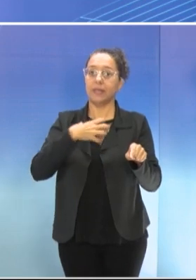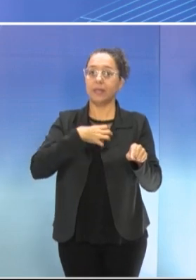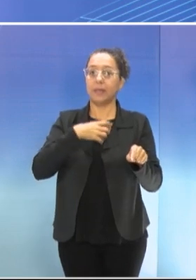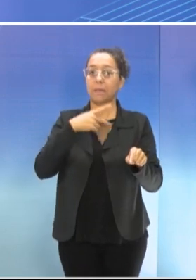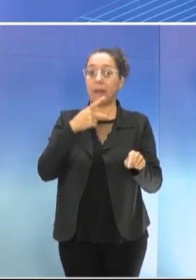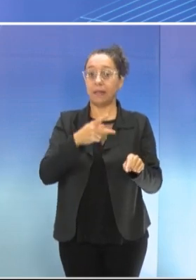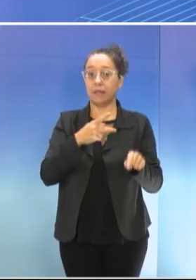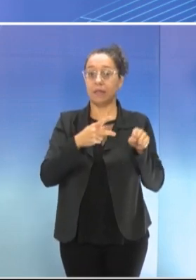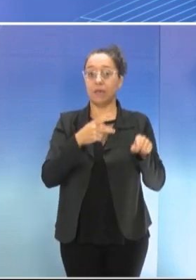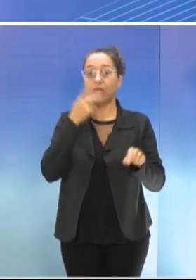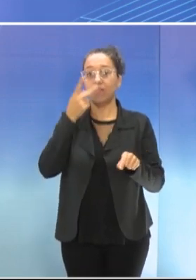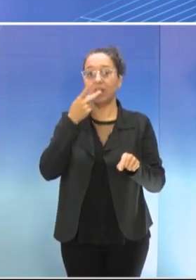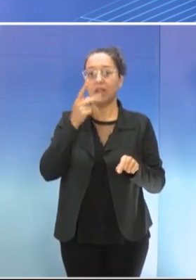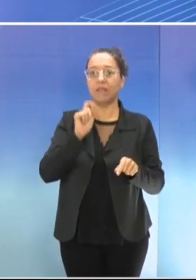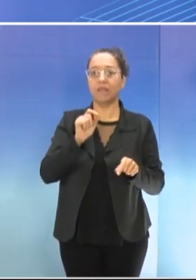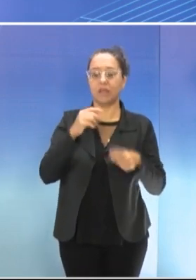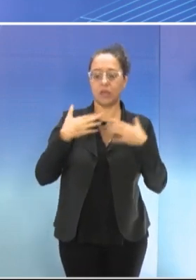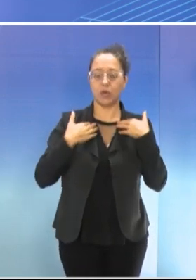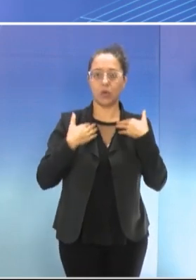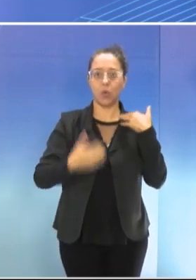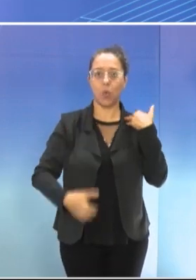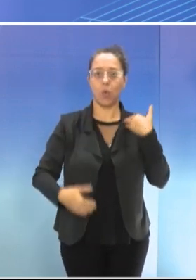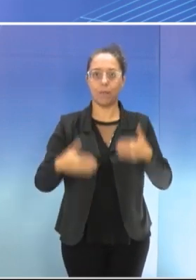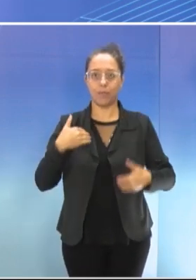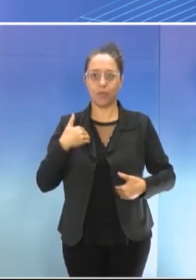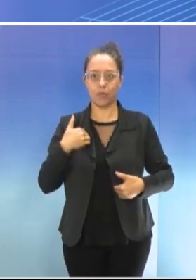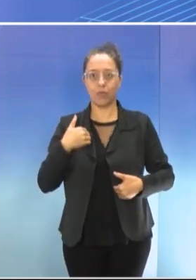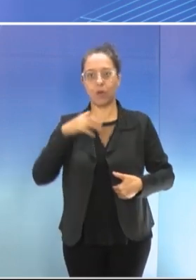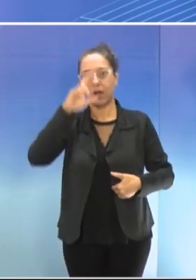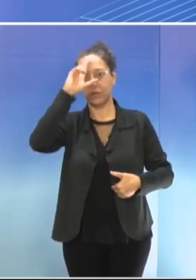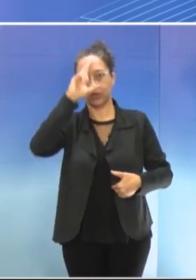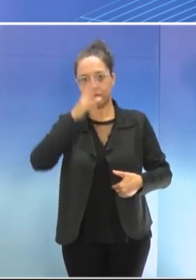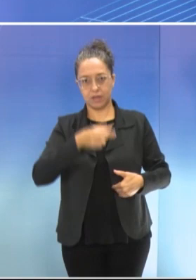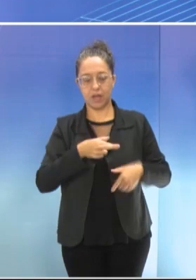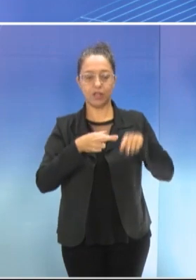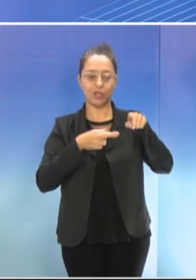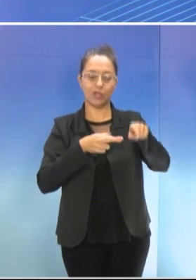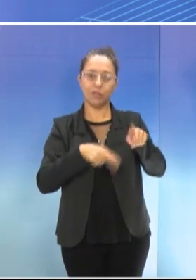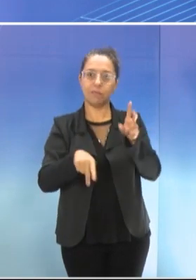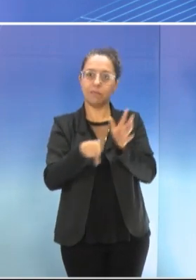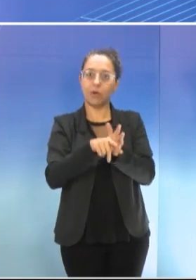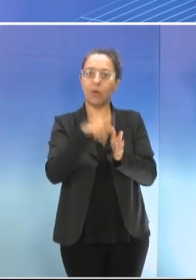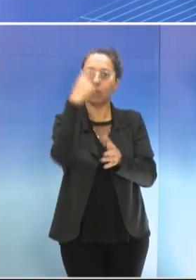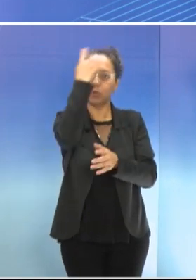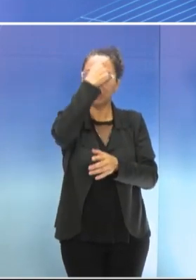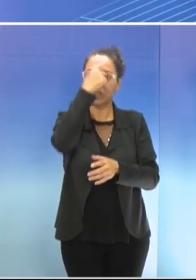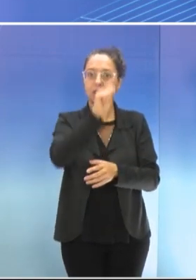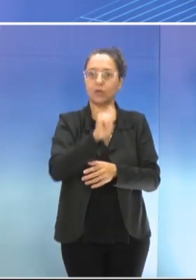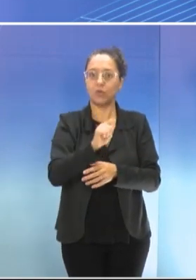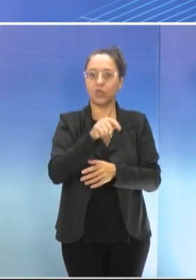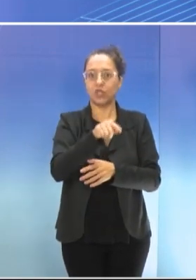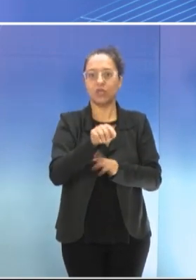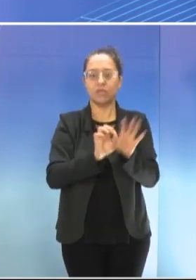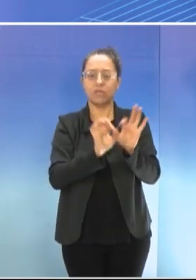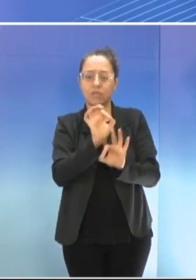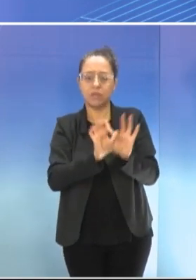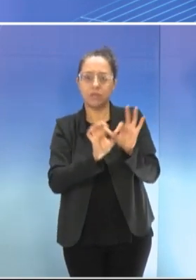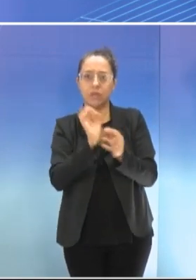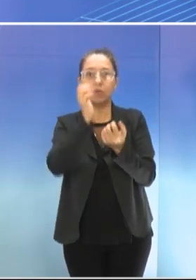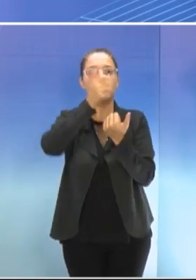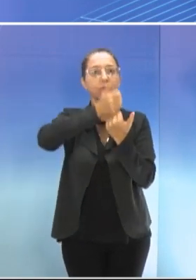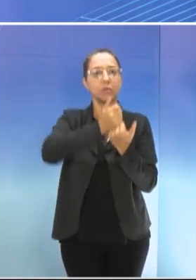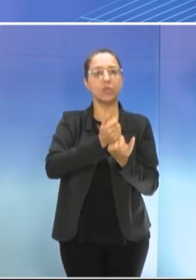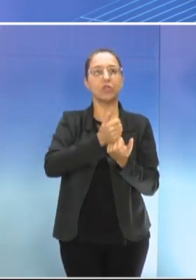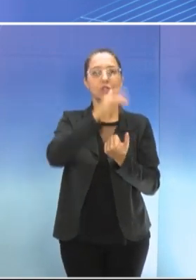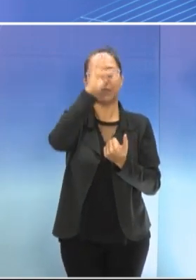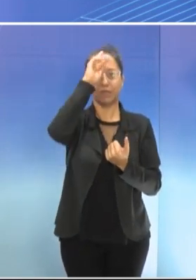entre corpo e racionalidade. E o Santo Agostinho vai fazer esse mesmo estudo, só que ele vai